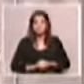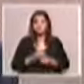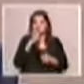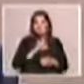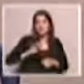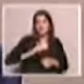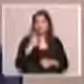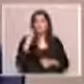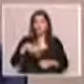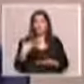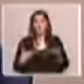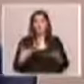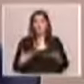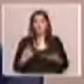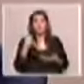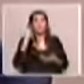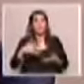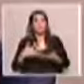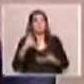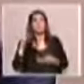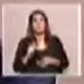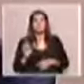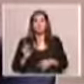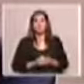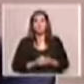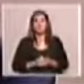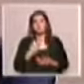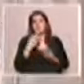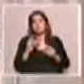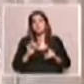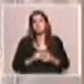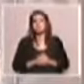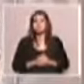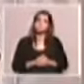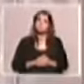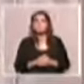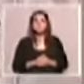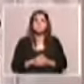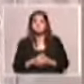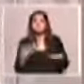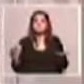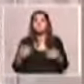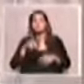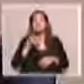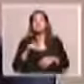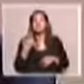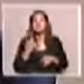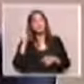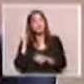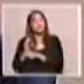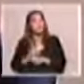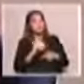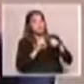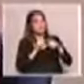de quilo, não é? É um quilo, nem chega a um quilo por mês. Não é muito? Sim. Não é muito. E, portanto, além de outras vantagens,